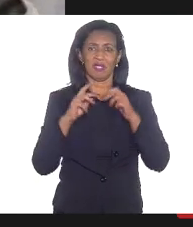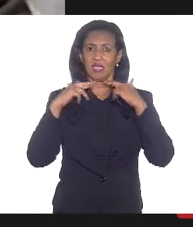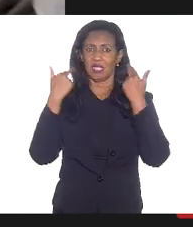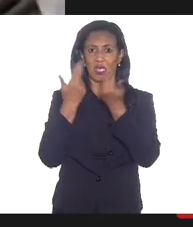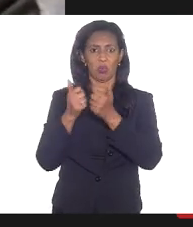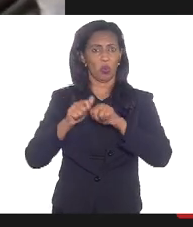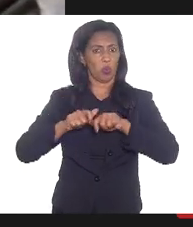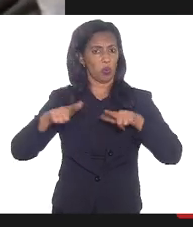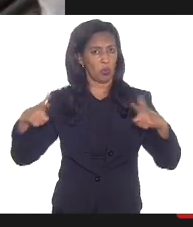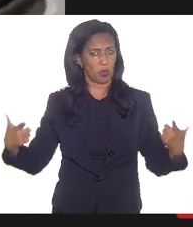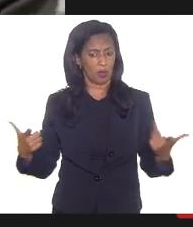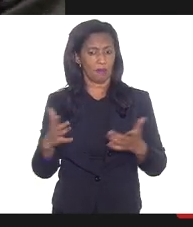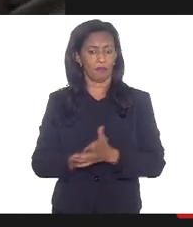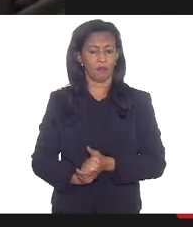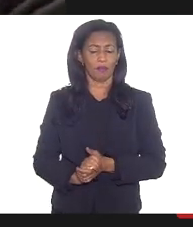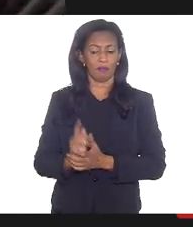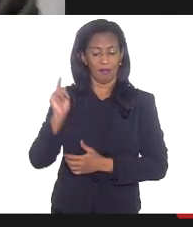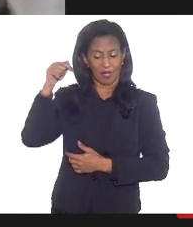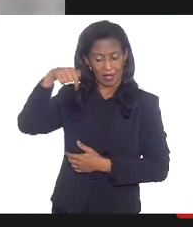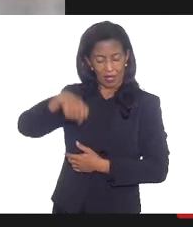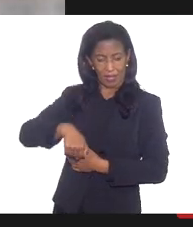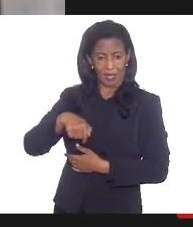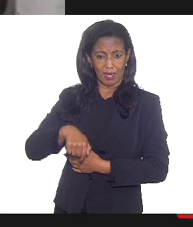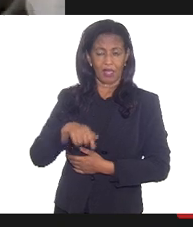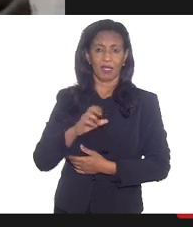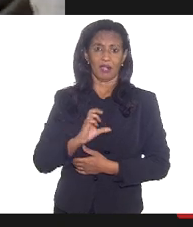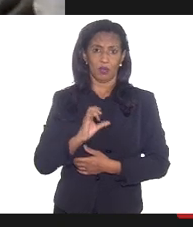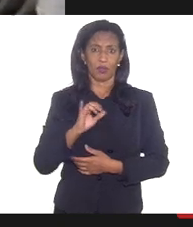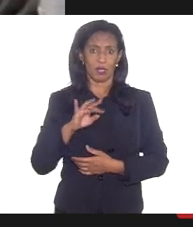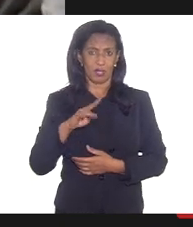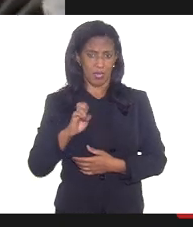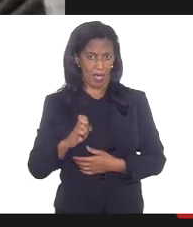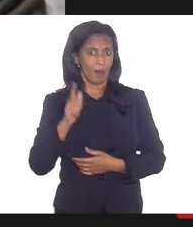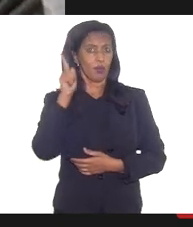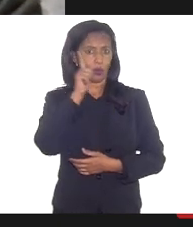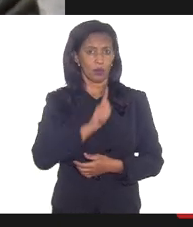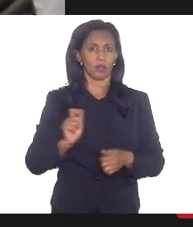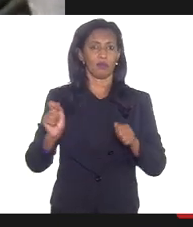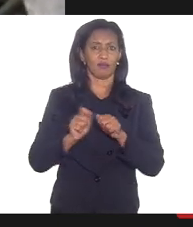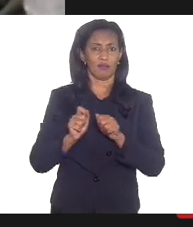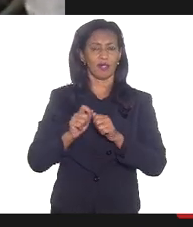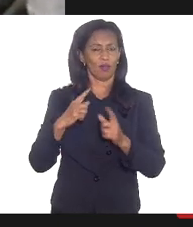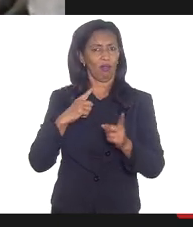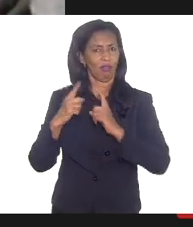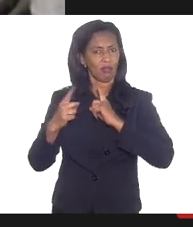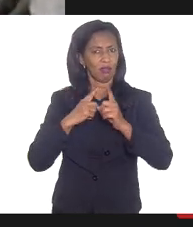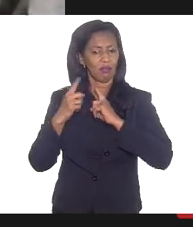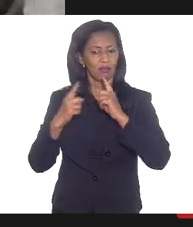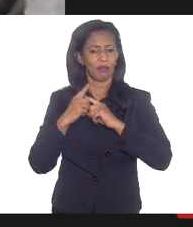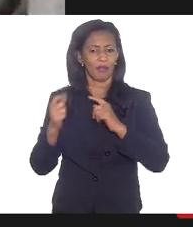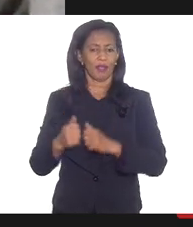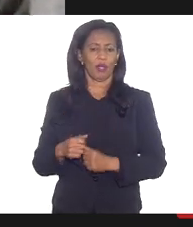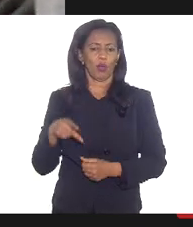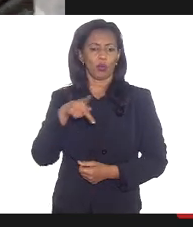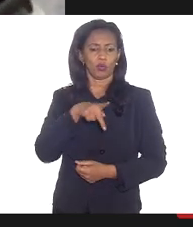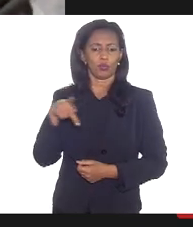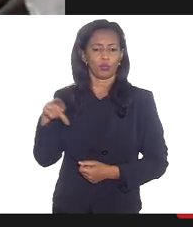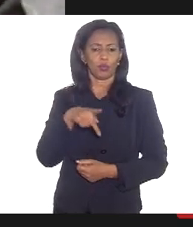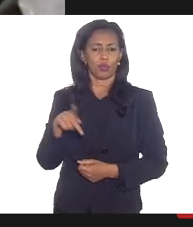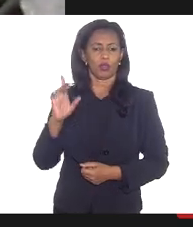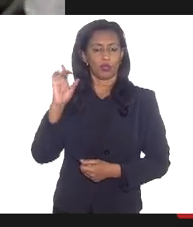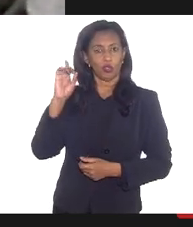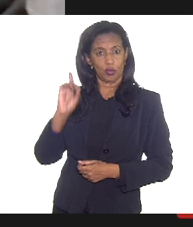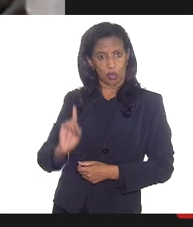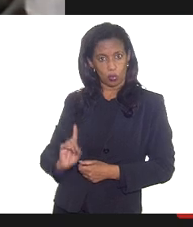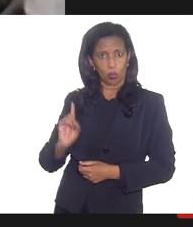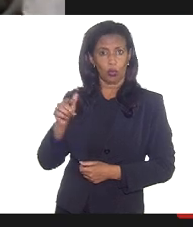ampla. Mas aqui na nossa unidade, no CIEP Mandouço, nós conseguimos fazer um debate com os professores,